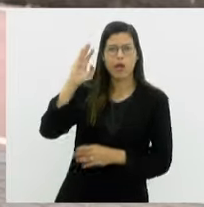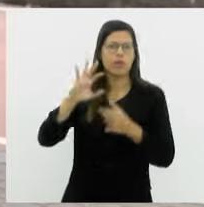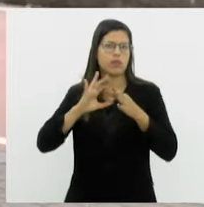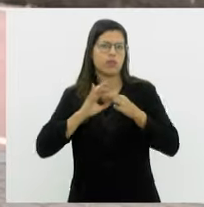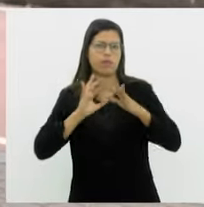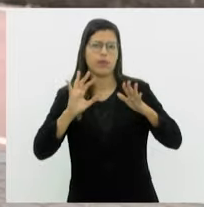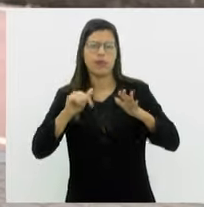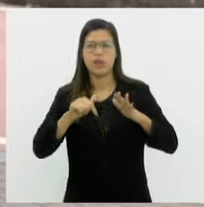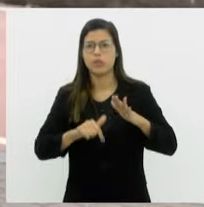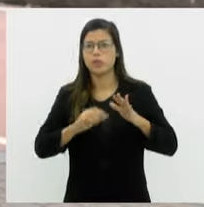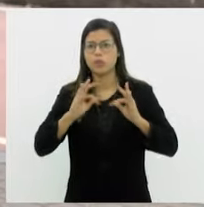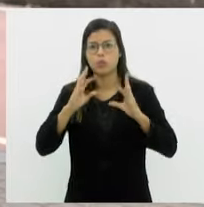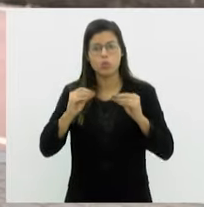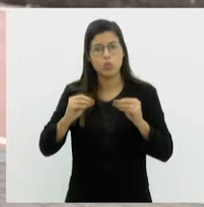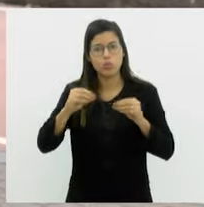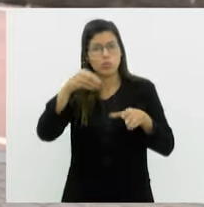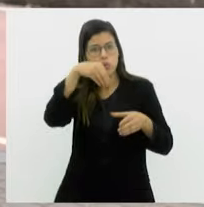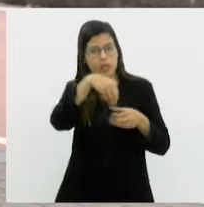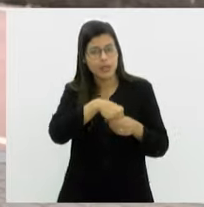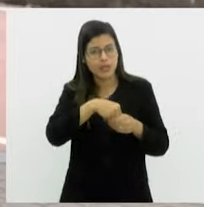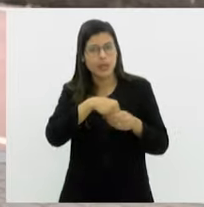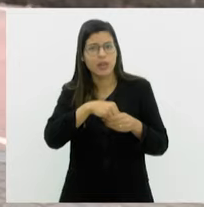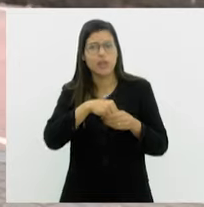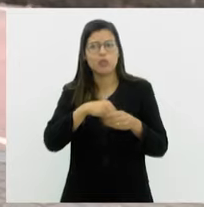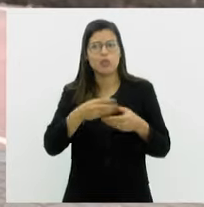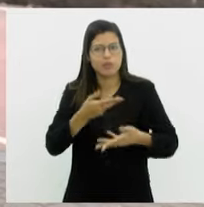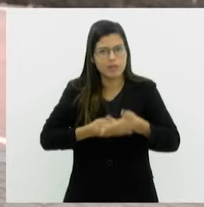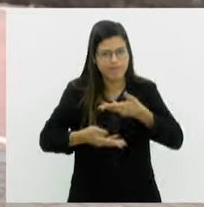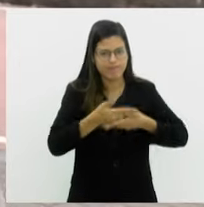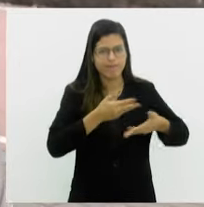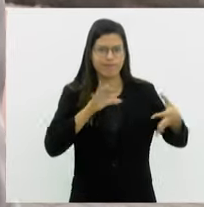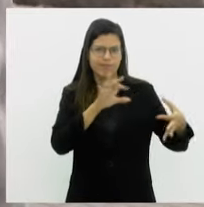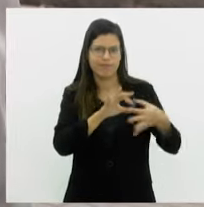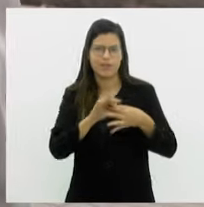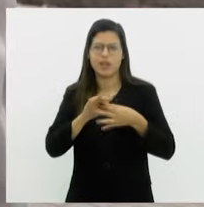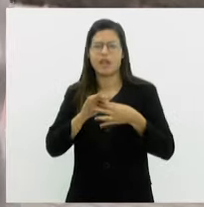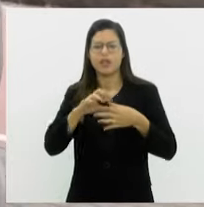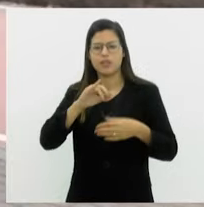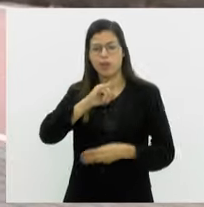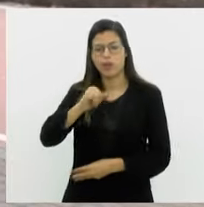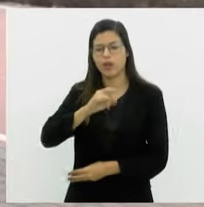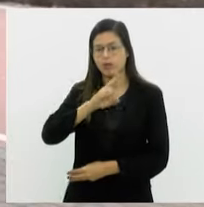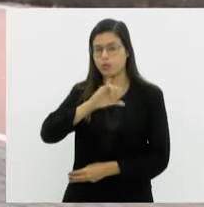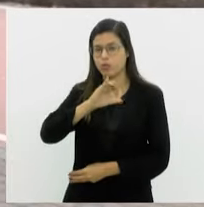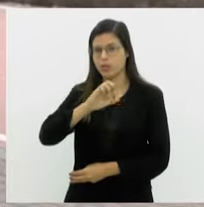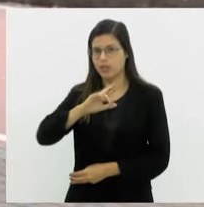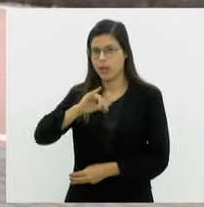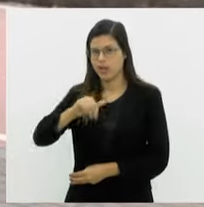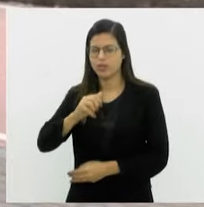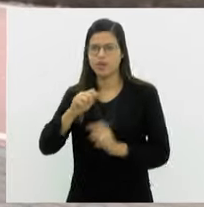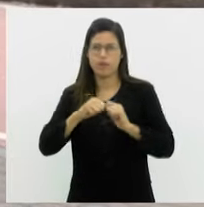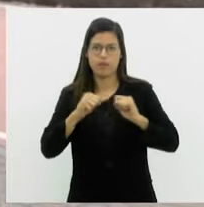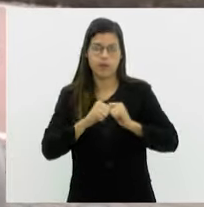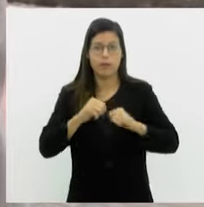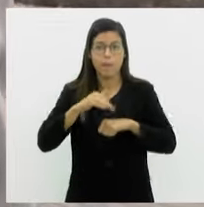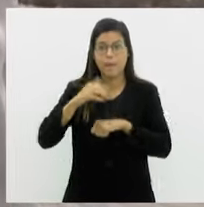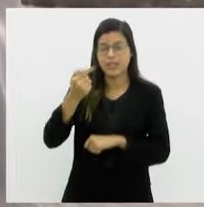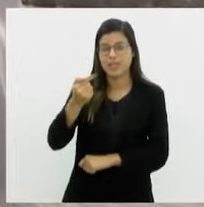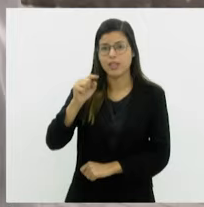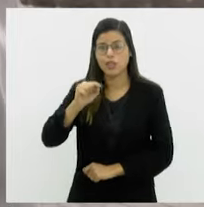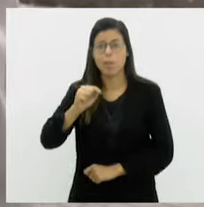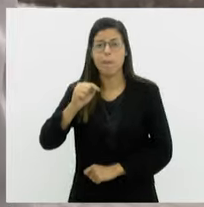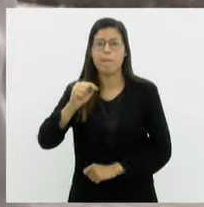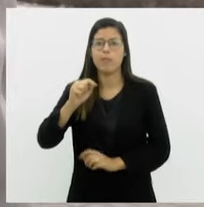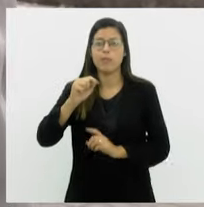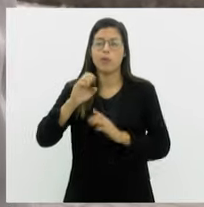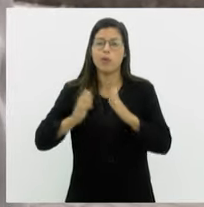está dentro desse pacote de integração que a junta comercial faz. Foram mais de 7 mil empresas nesses 4 primeiros meses do